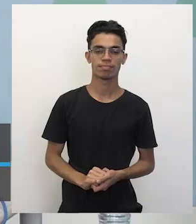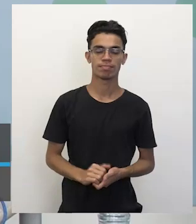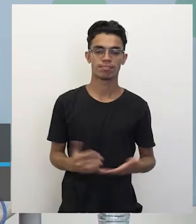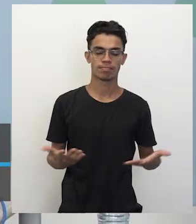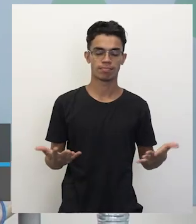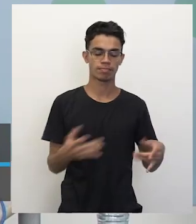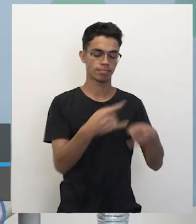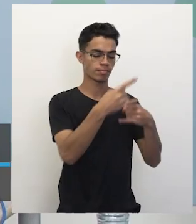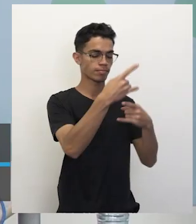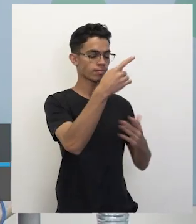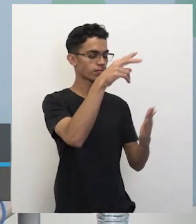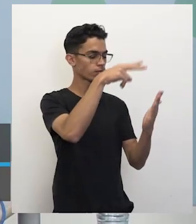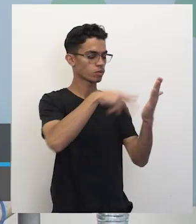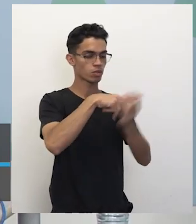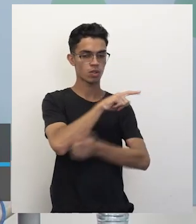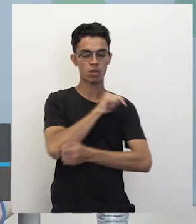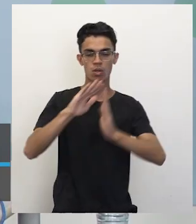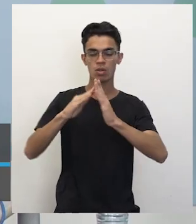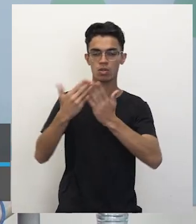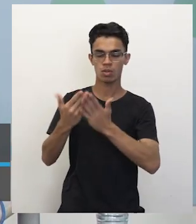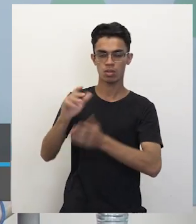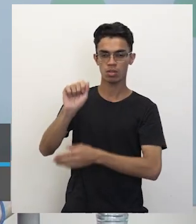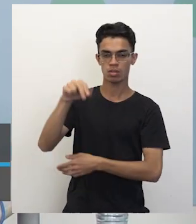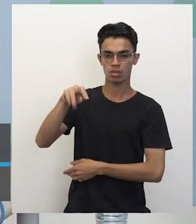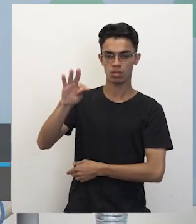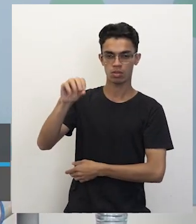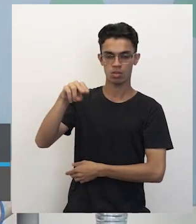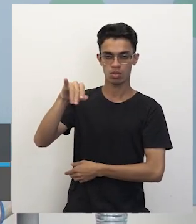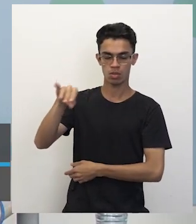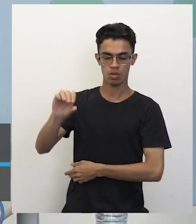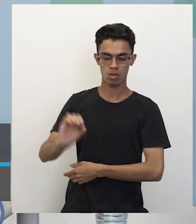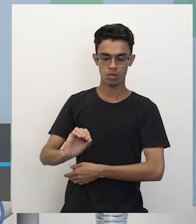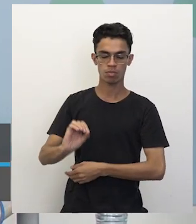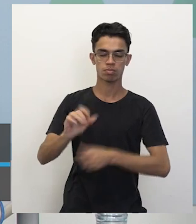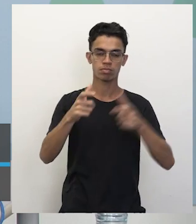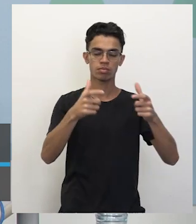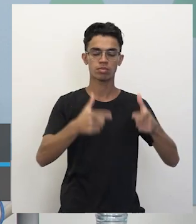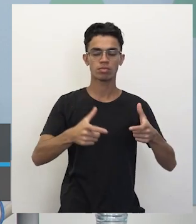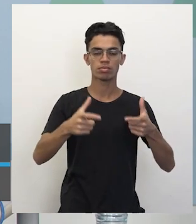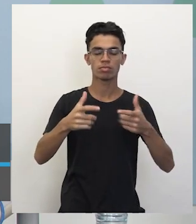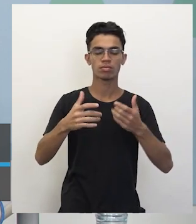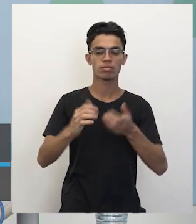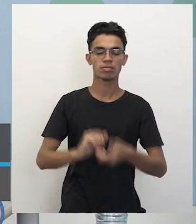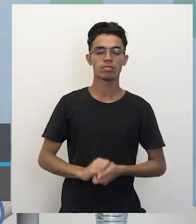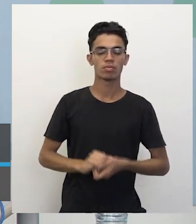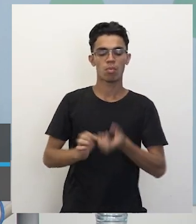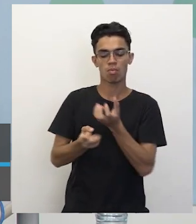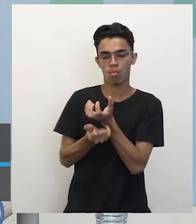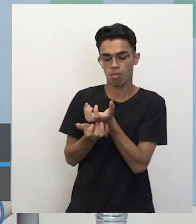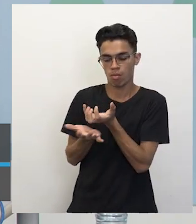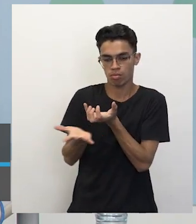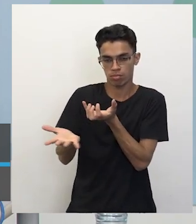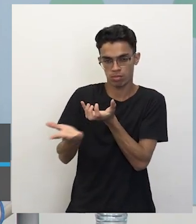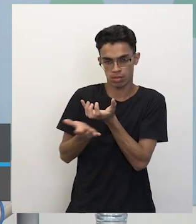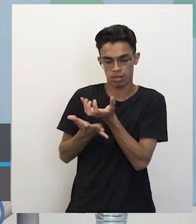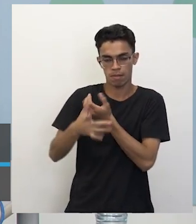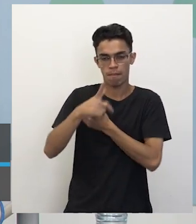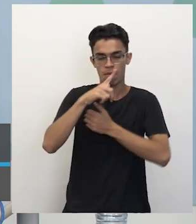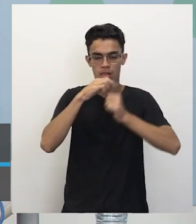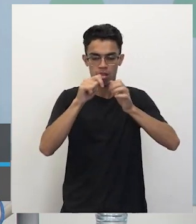Vamos lá, então. Os alunos da escola Antônio de Pádua, lá de Ribeirão Pires. Pântano alagado. Oba!